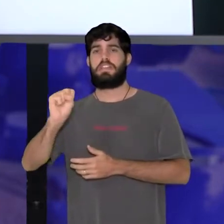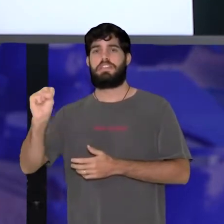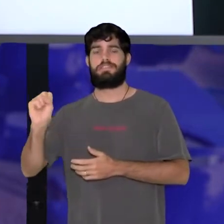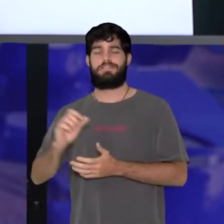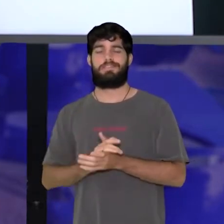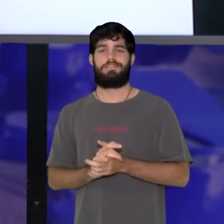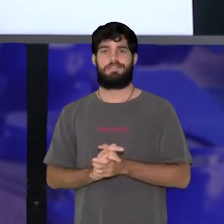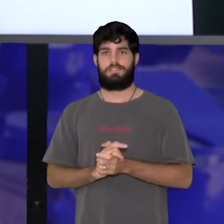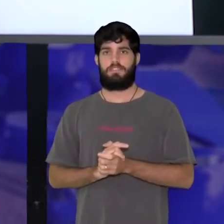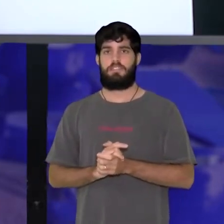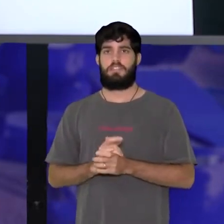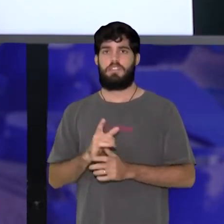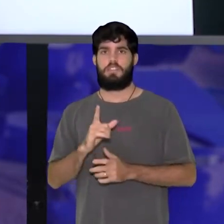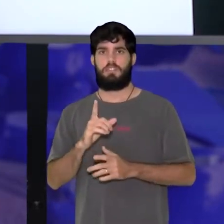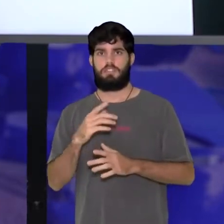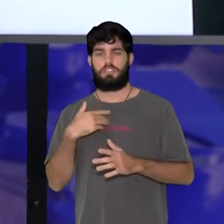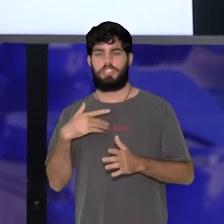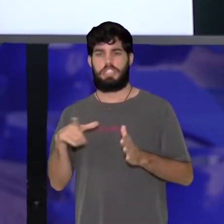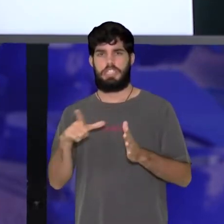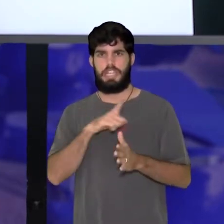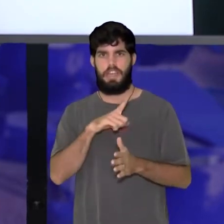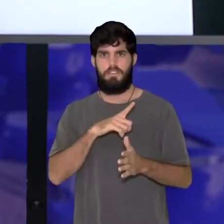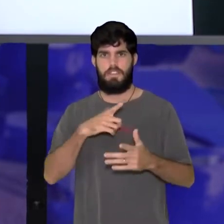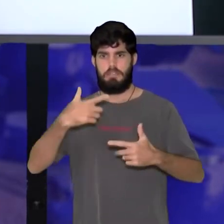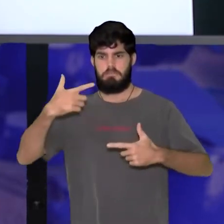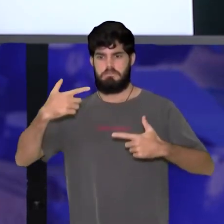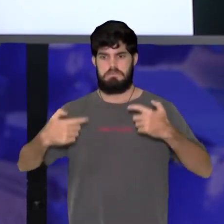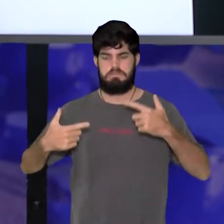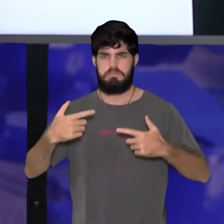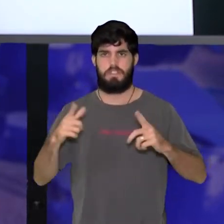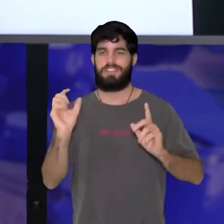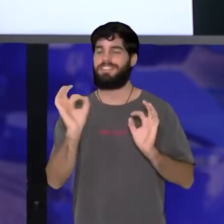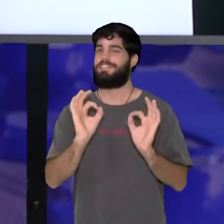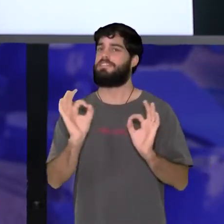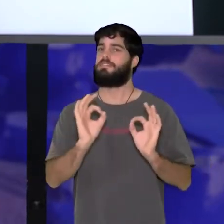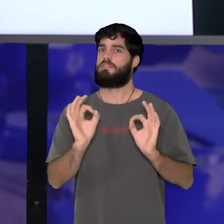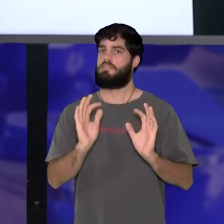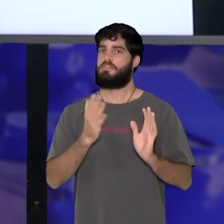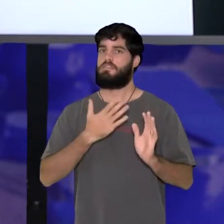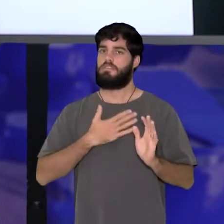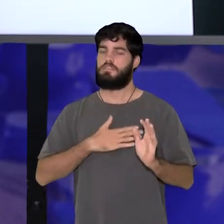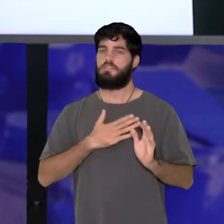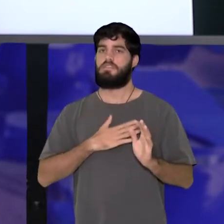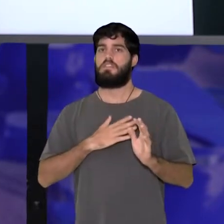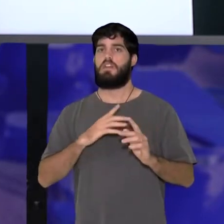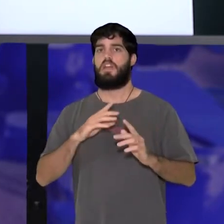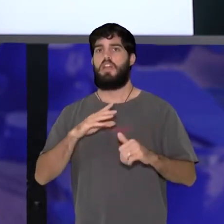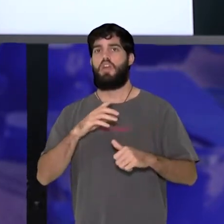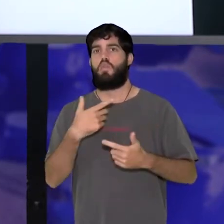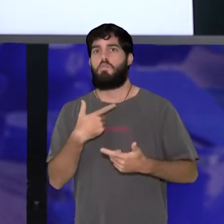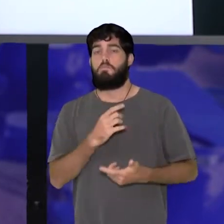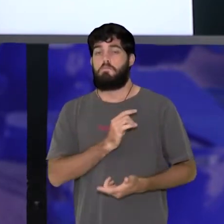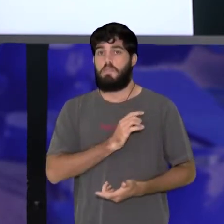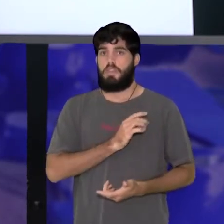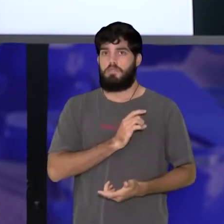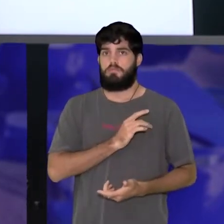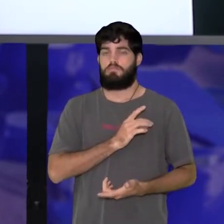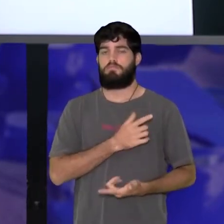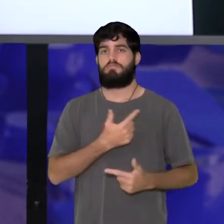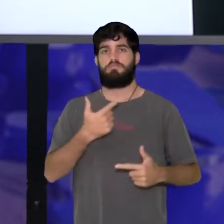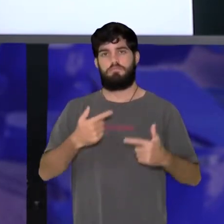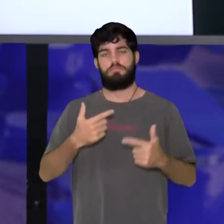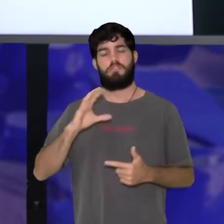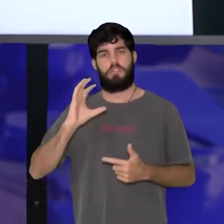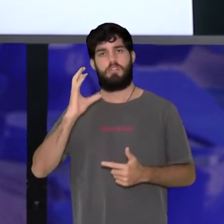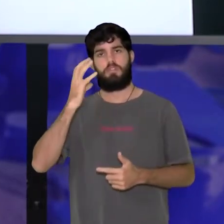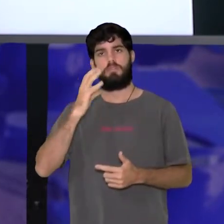ocorrer um conflito, uma guerra. Era muito mais o medo de que a guerra acontecesse. É